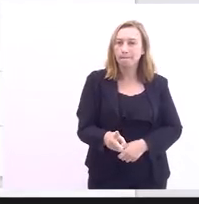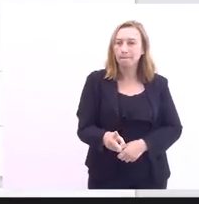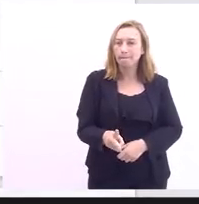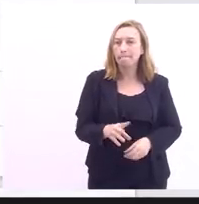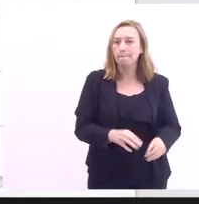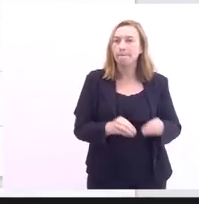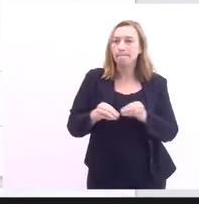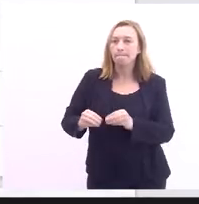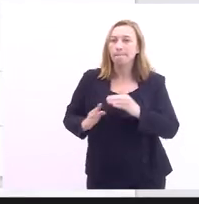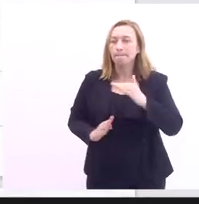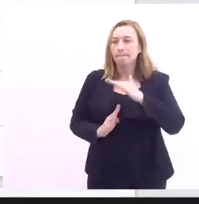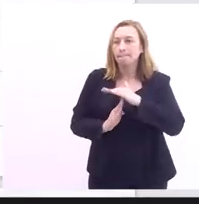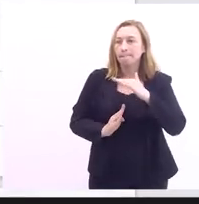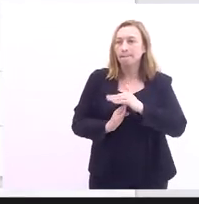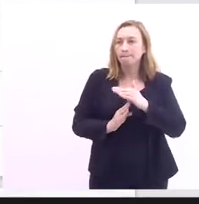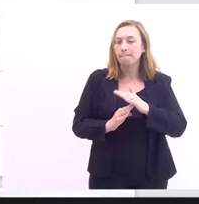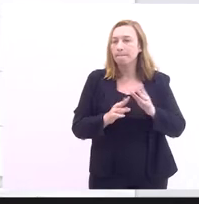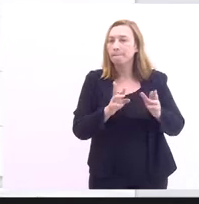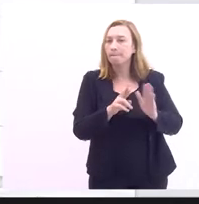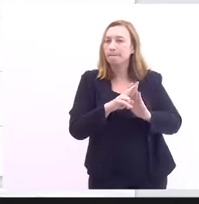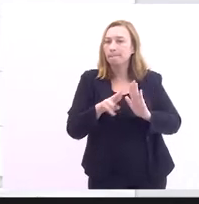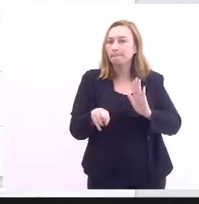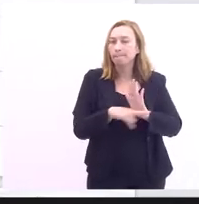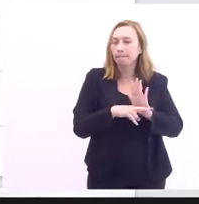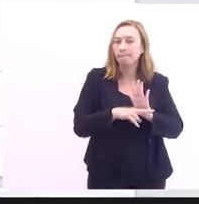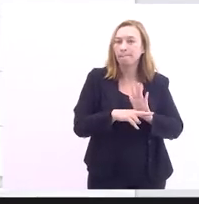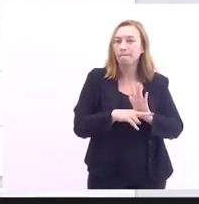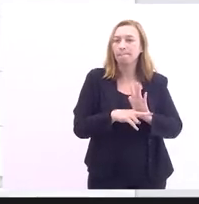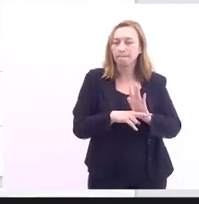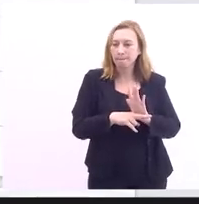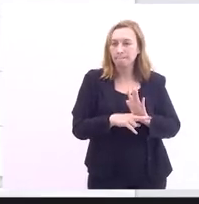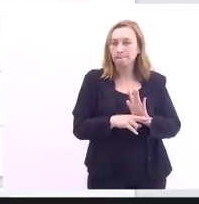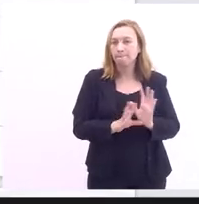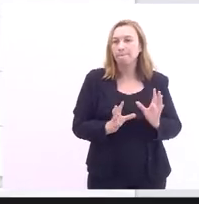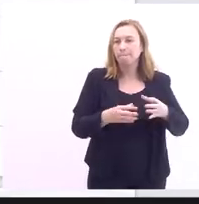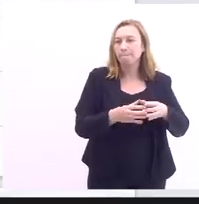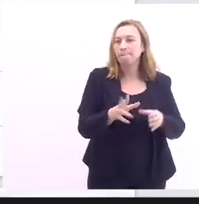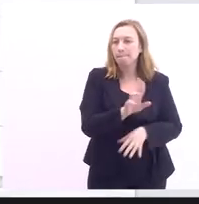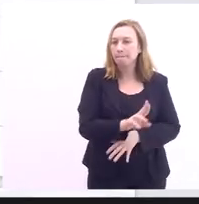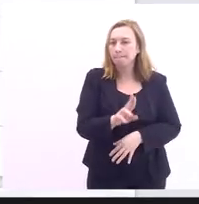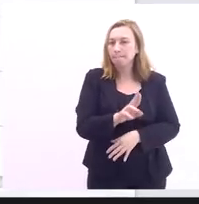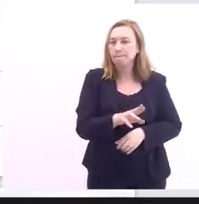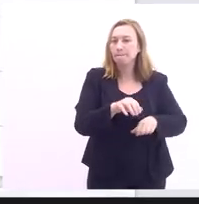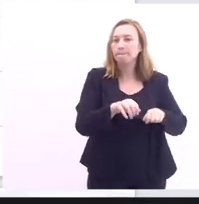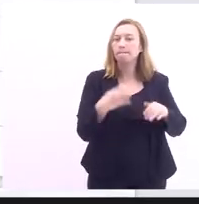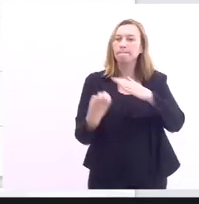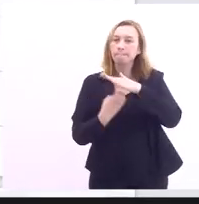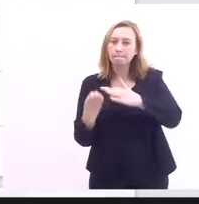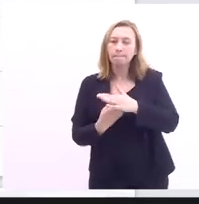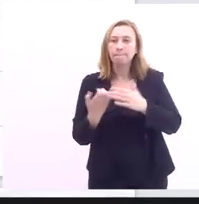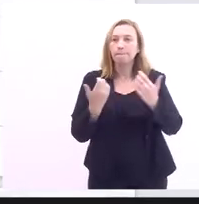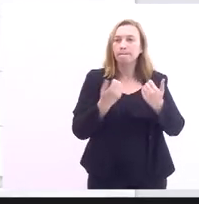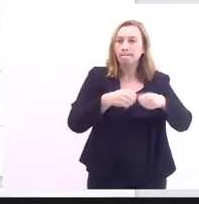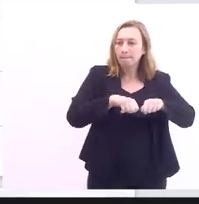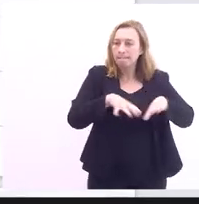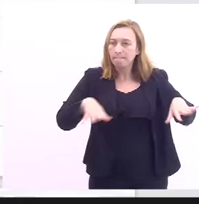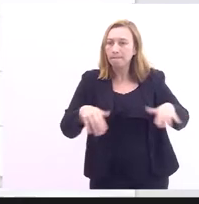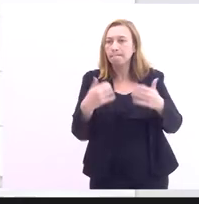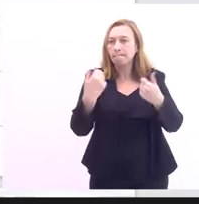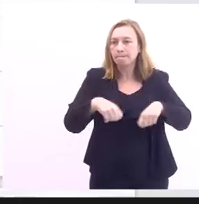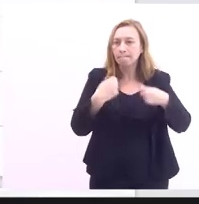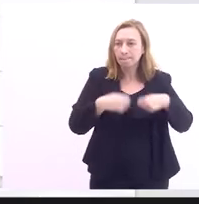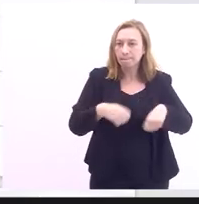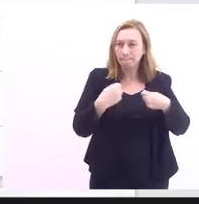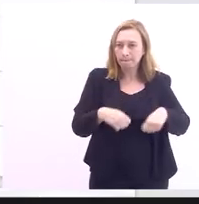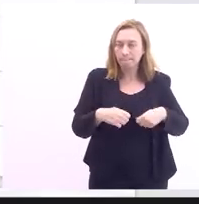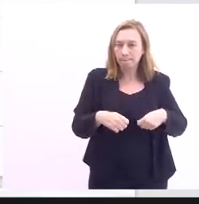limite regulatório de um conjunto de unidades consumidoras, a distribuidora precisa fazer uma compensação